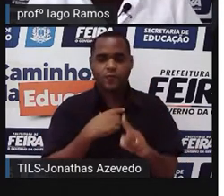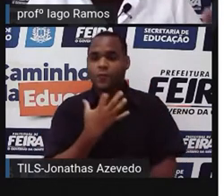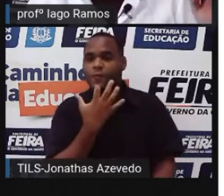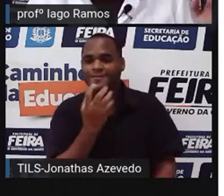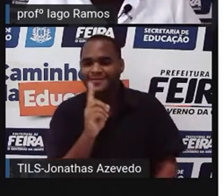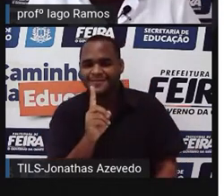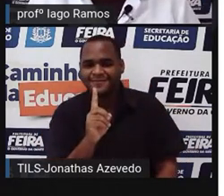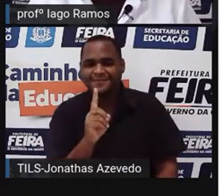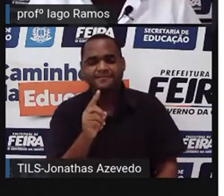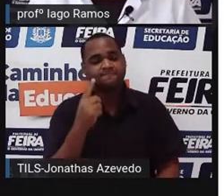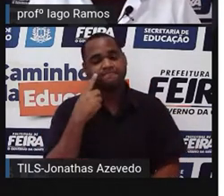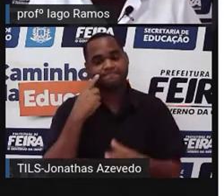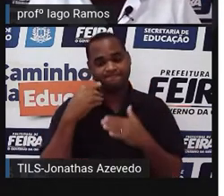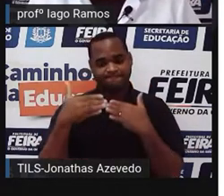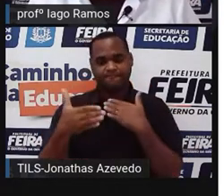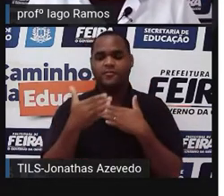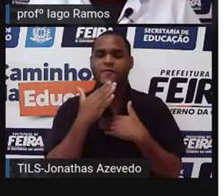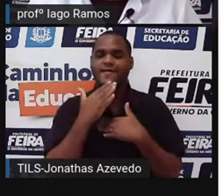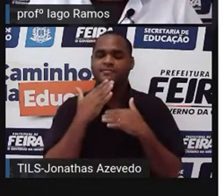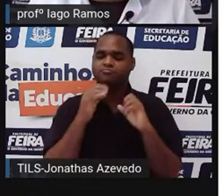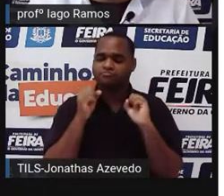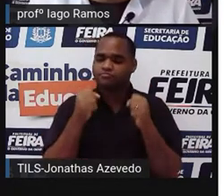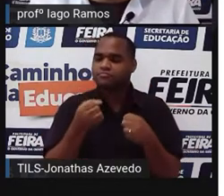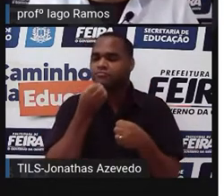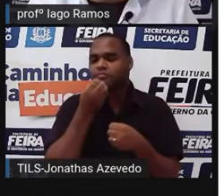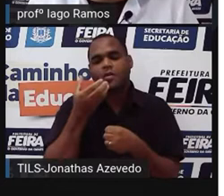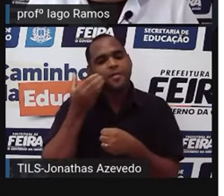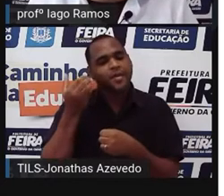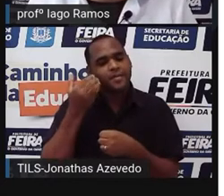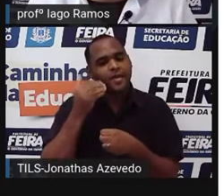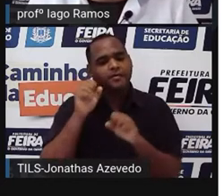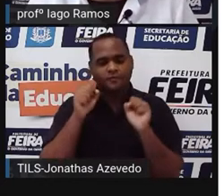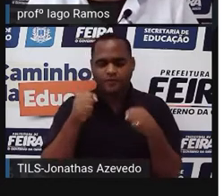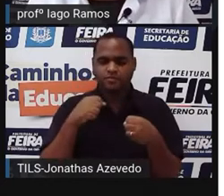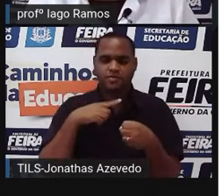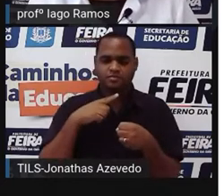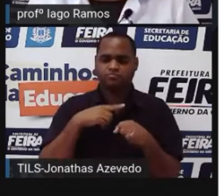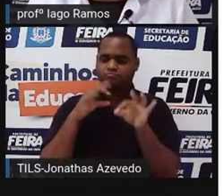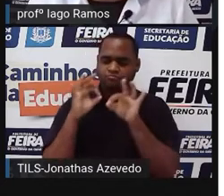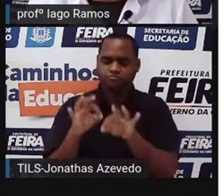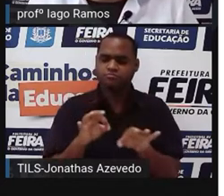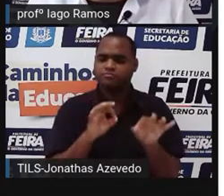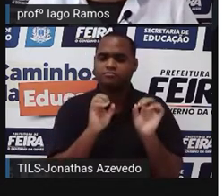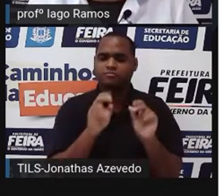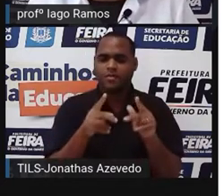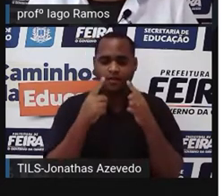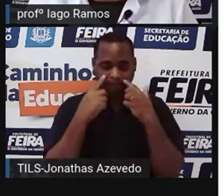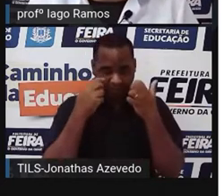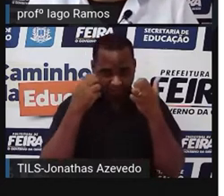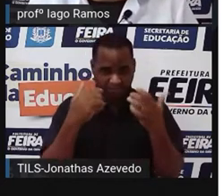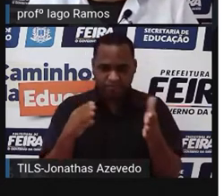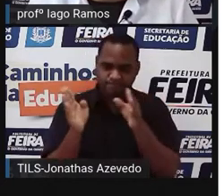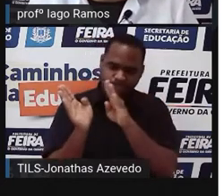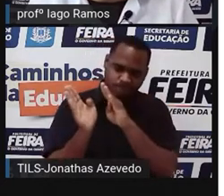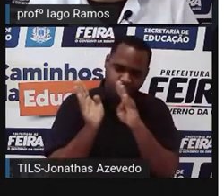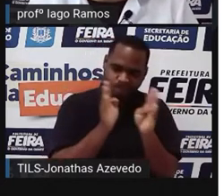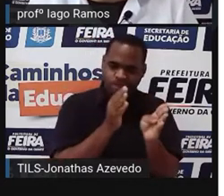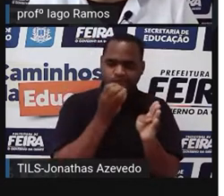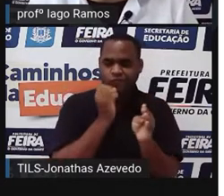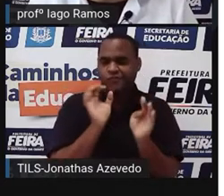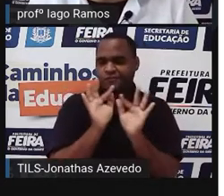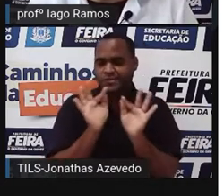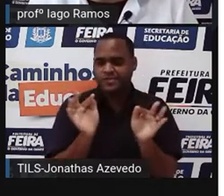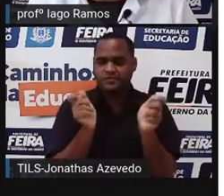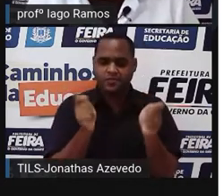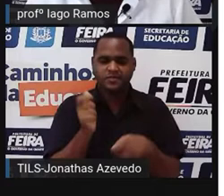desconhecido, você vai passar a conhecer nessa aula e a gente vai se esforçar bastante aqui para tentar passar isso do jeito mais simples